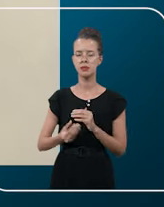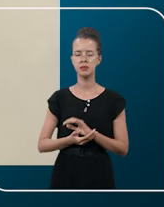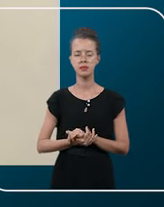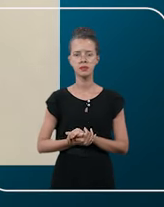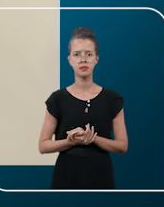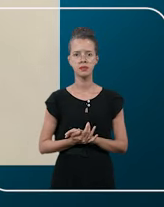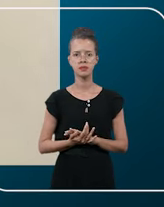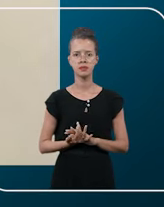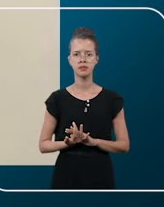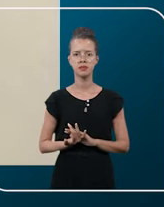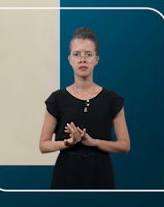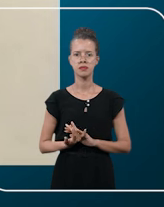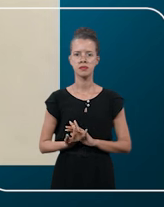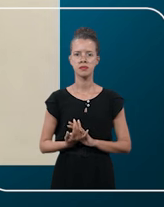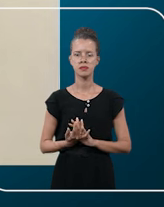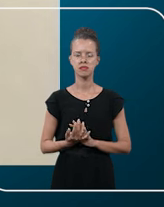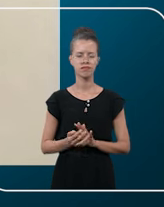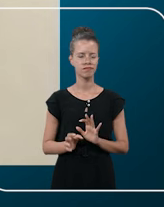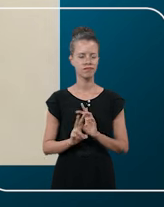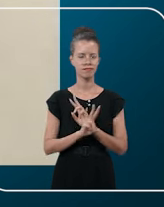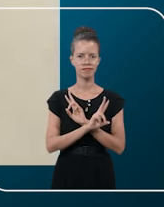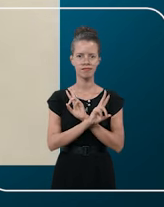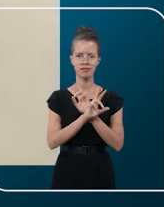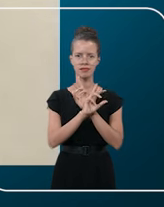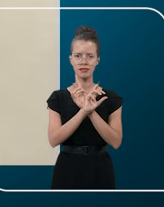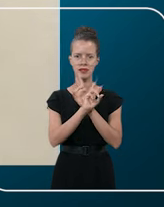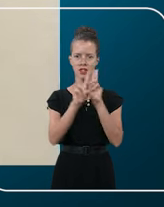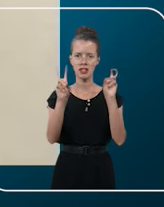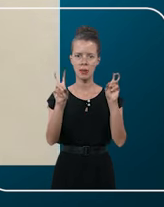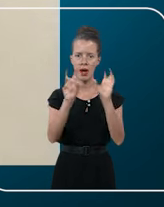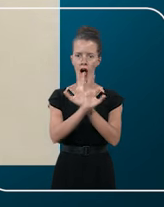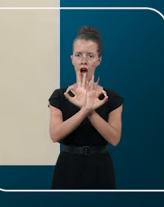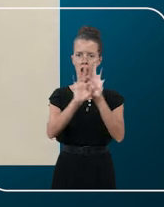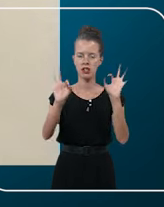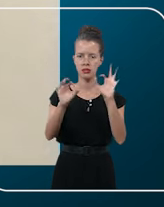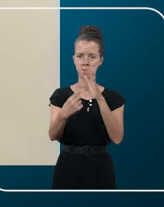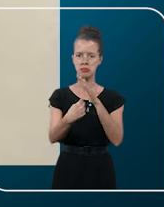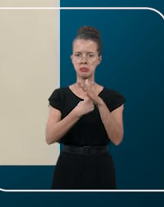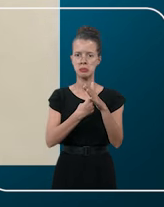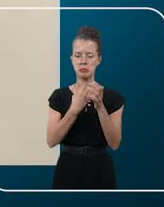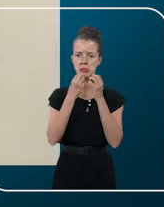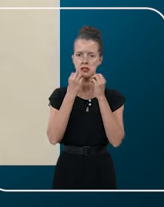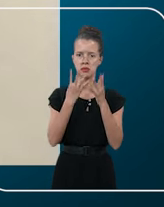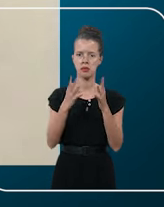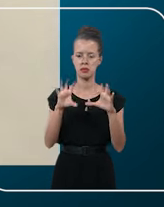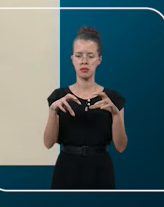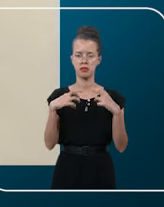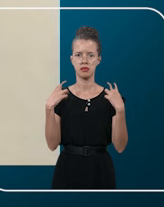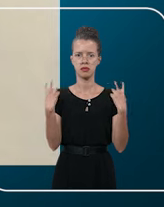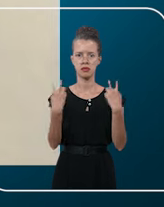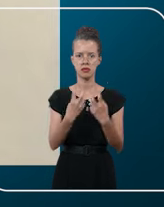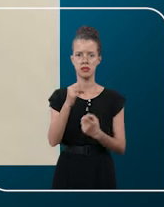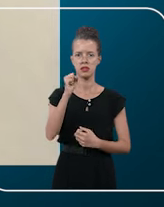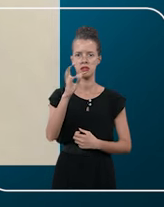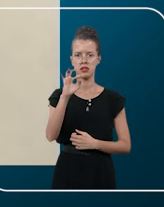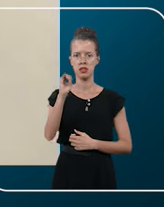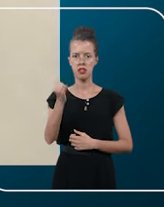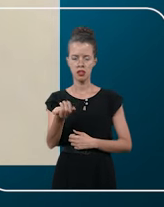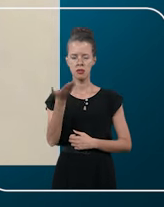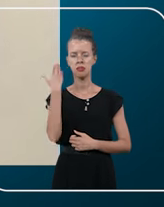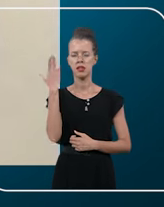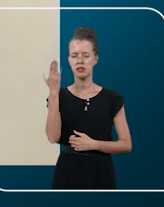Excelente questão, Fátima. A terceira turma do Superior Tribunal de Justiça, ela já até se manifestou a respeito disso algumas vezes,